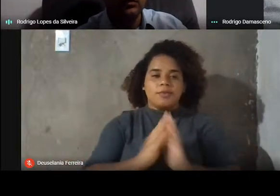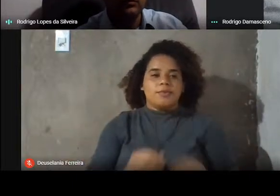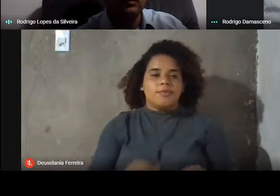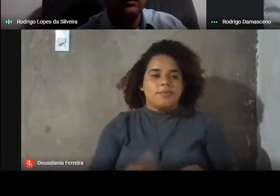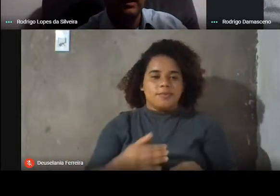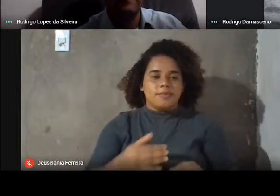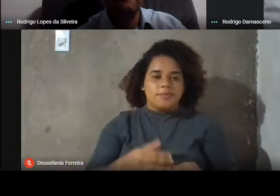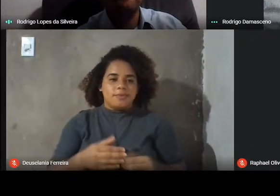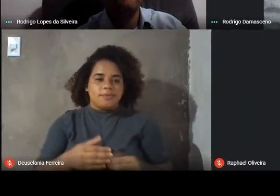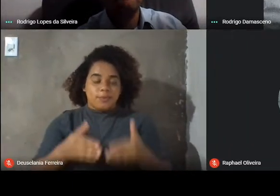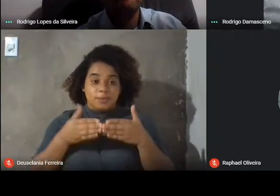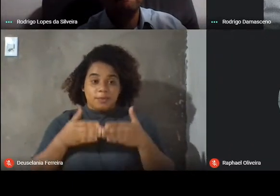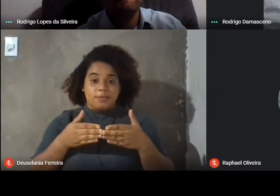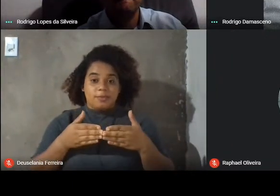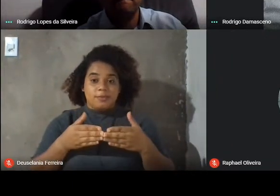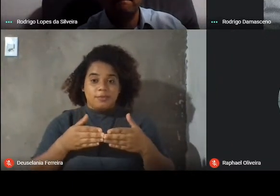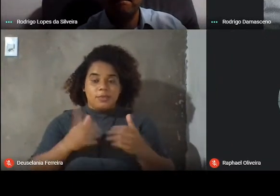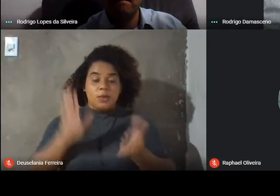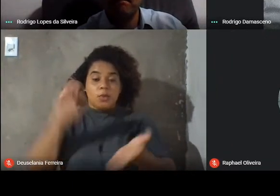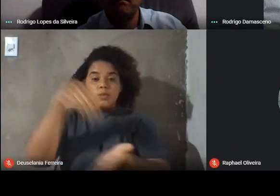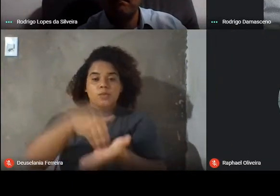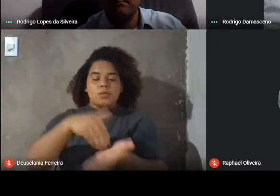No último, tá?